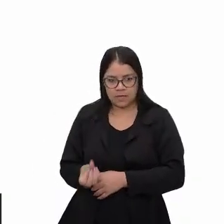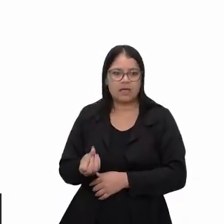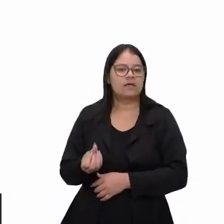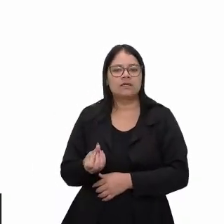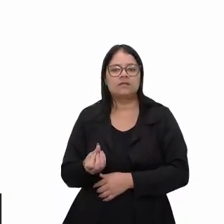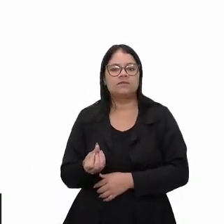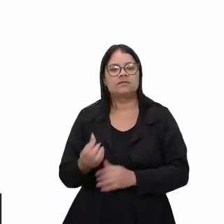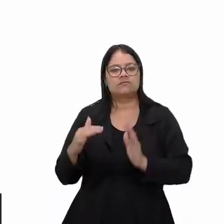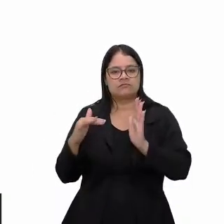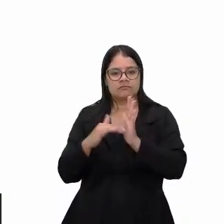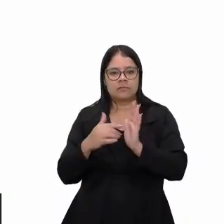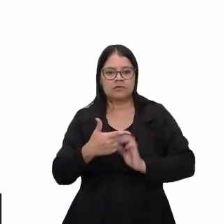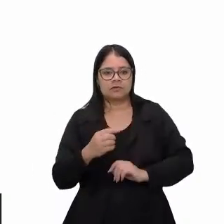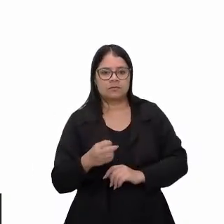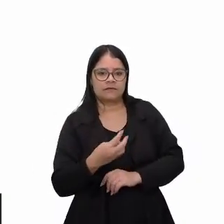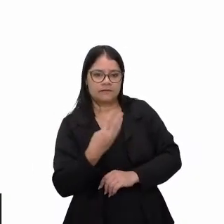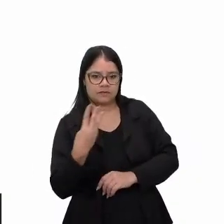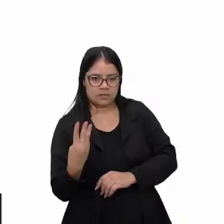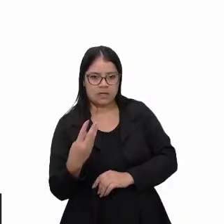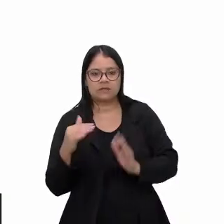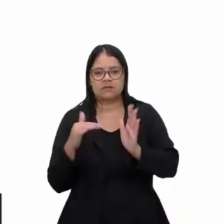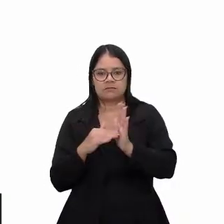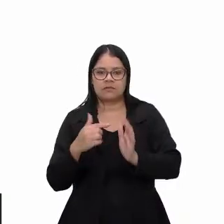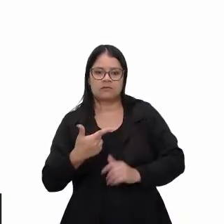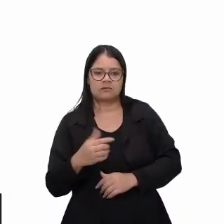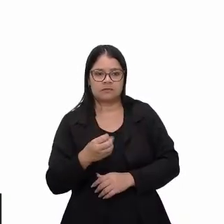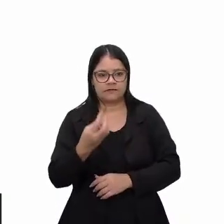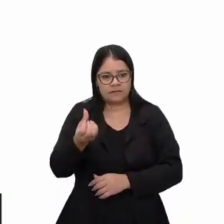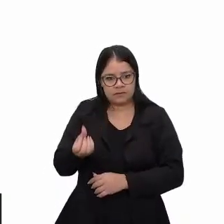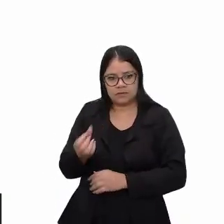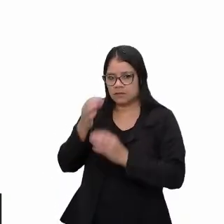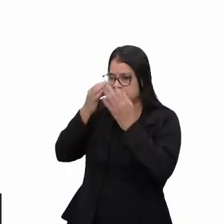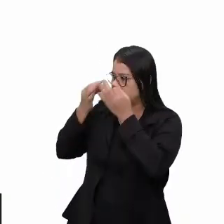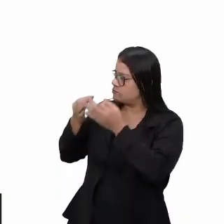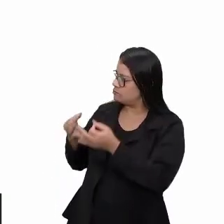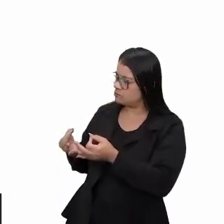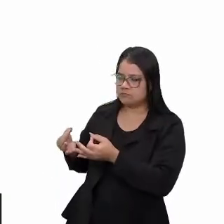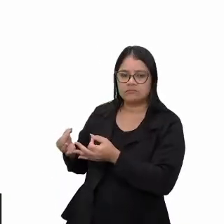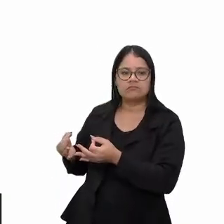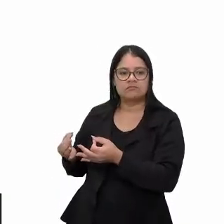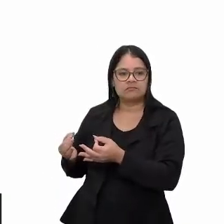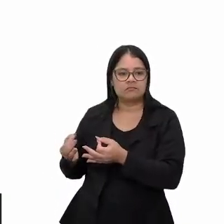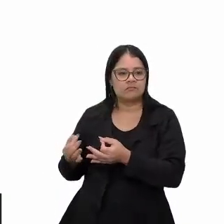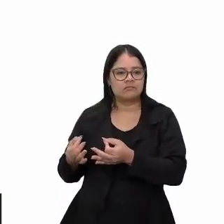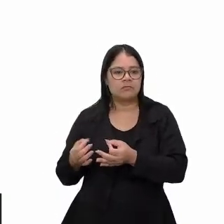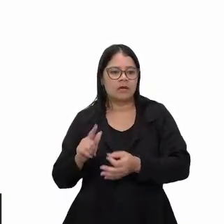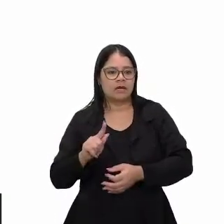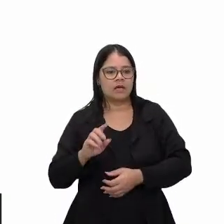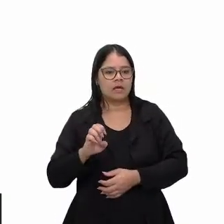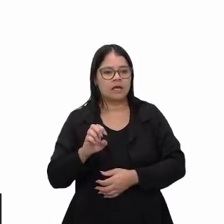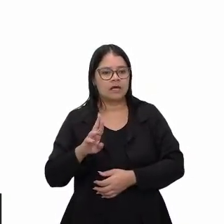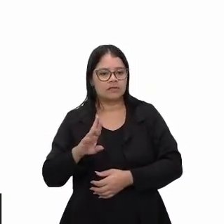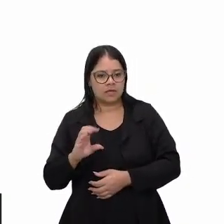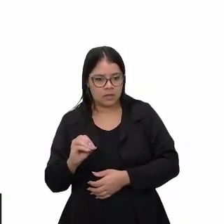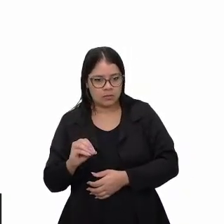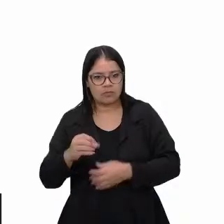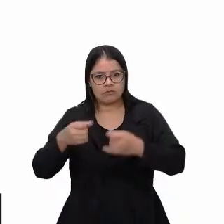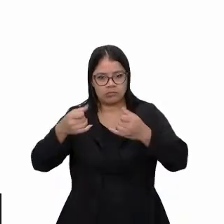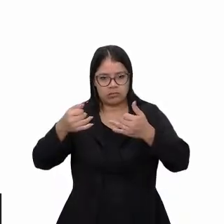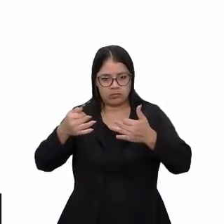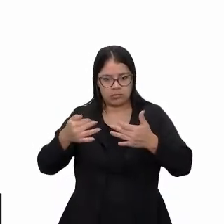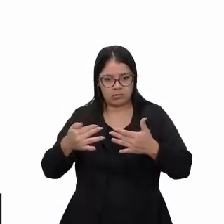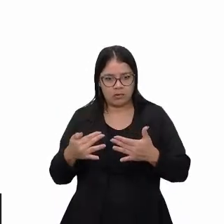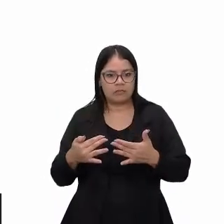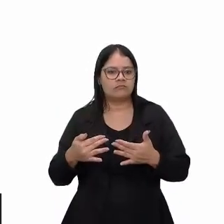a 2026, o GERCO Gestão Costeira, de 2024 a 2026,